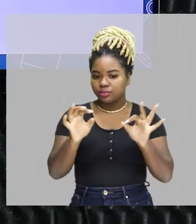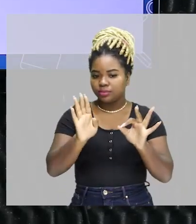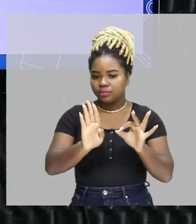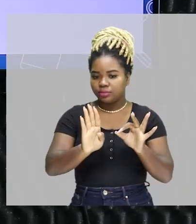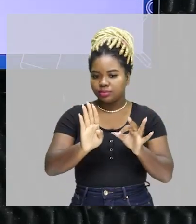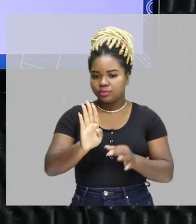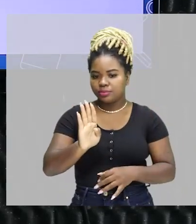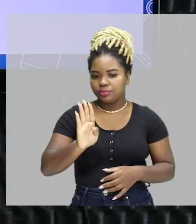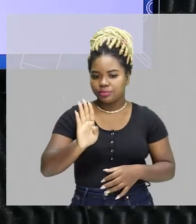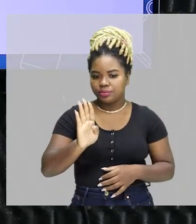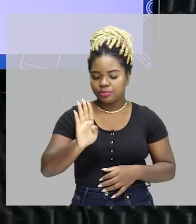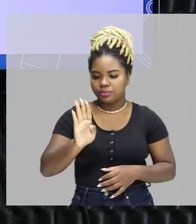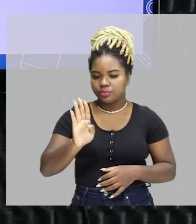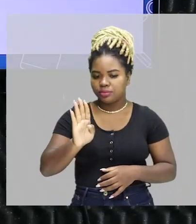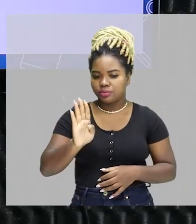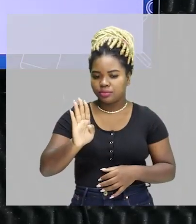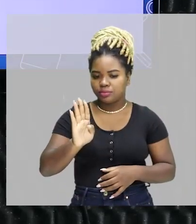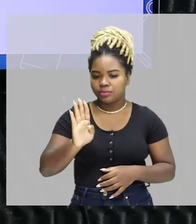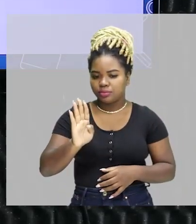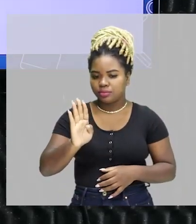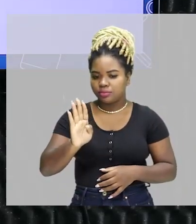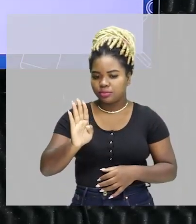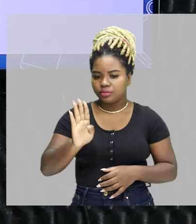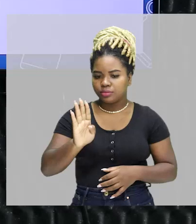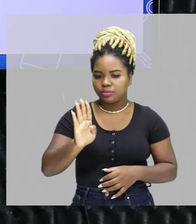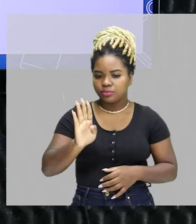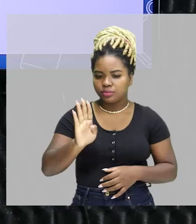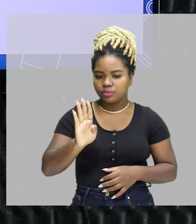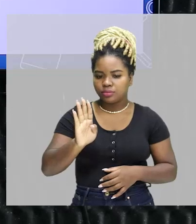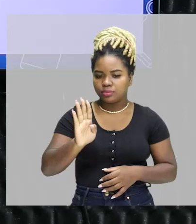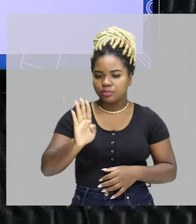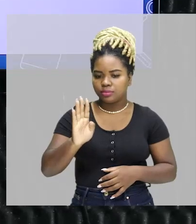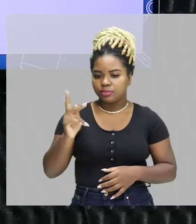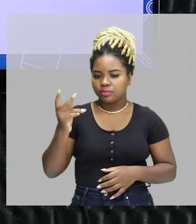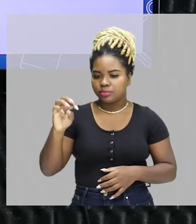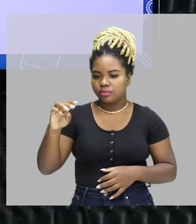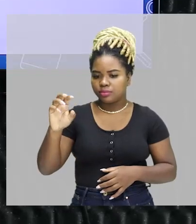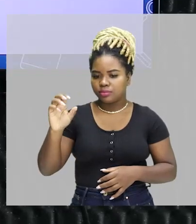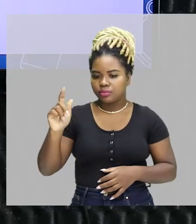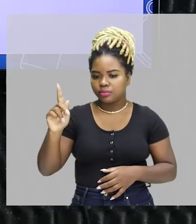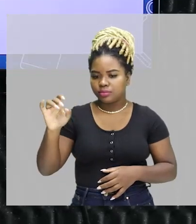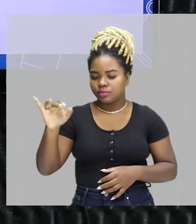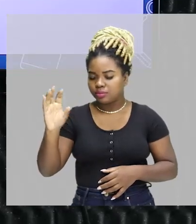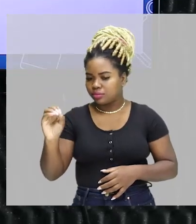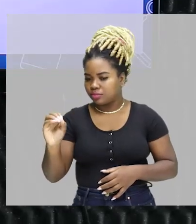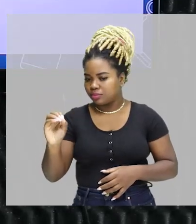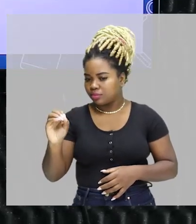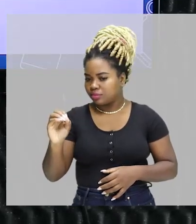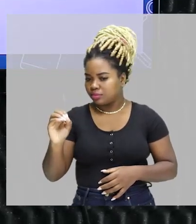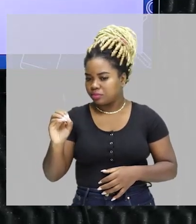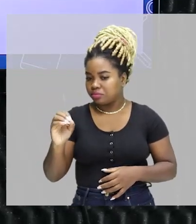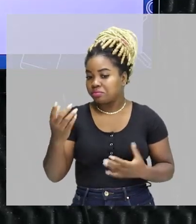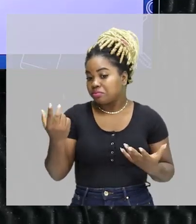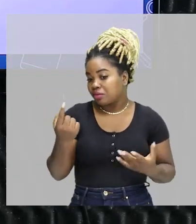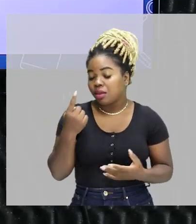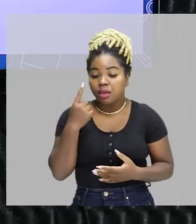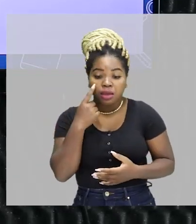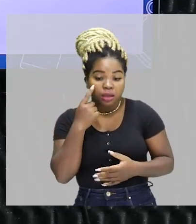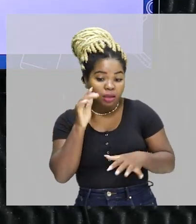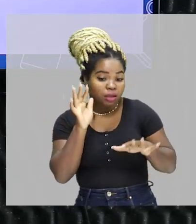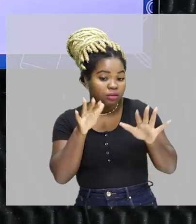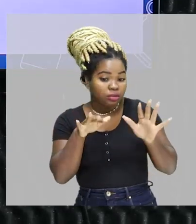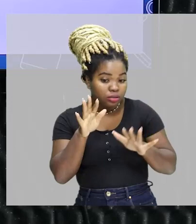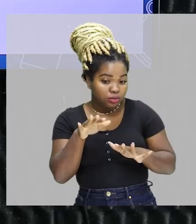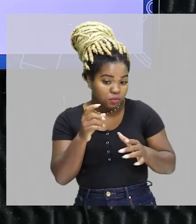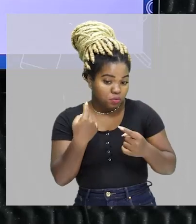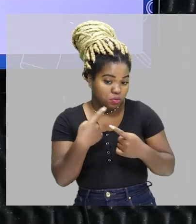certo? Homogêneo. Aí nós temos uma questão de homogeneidade. Ela é duvidosa, porque a